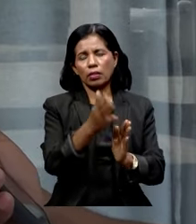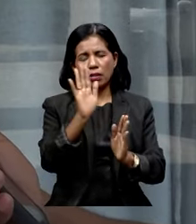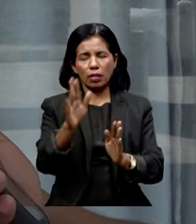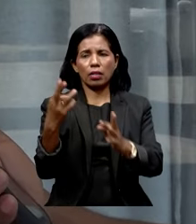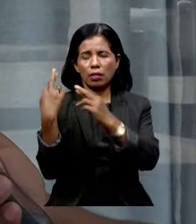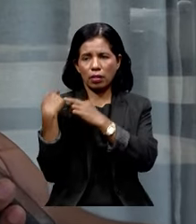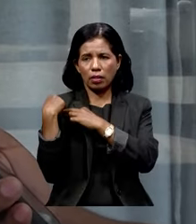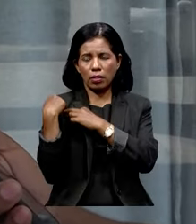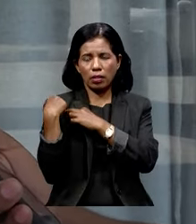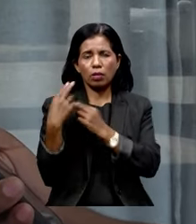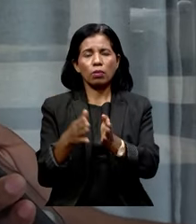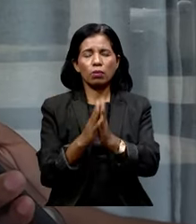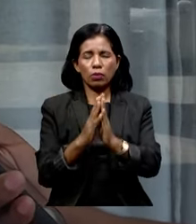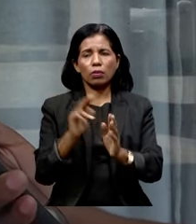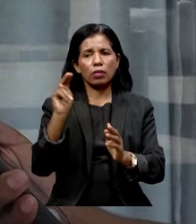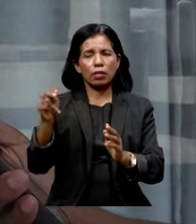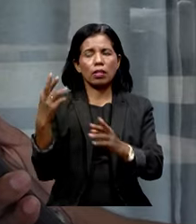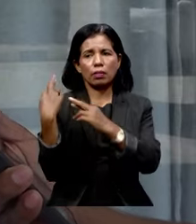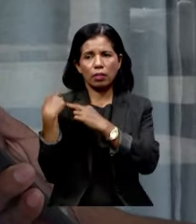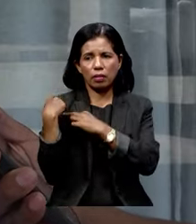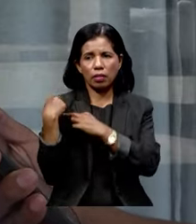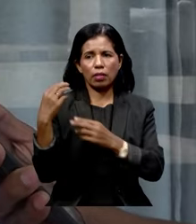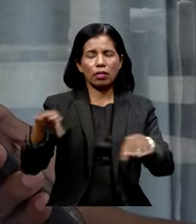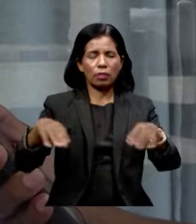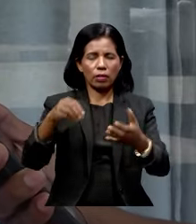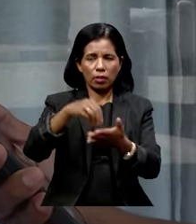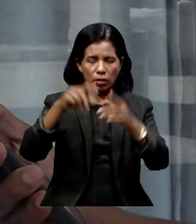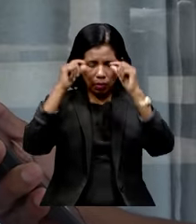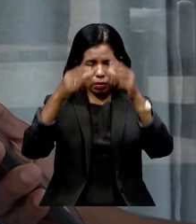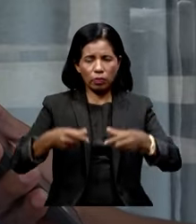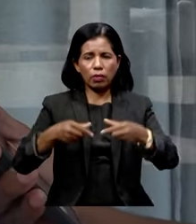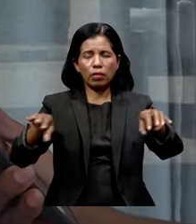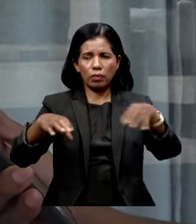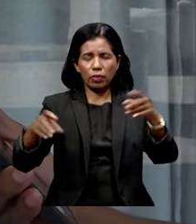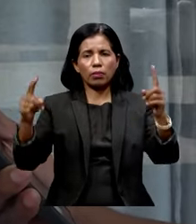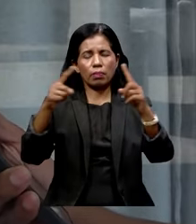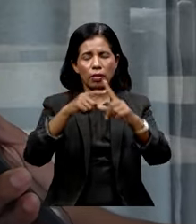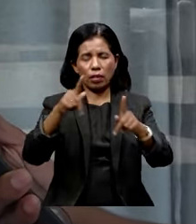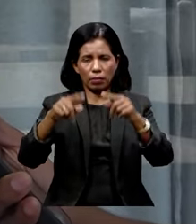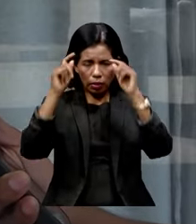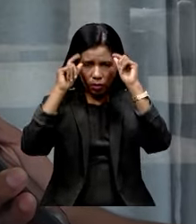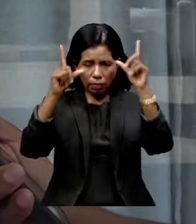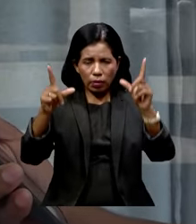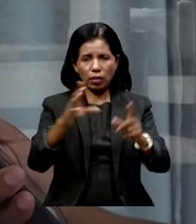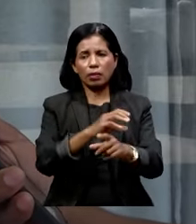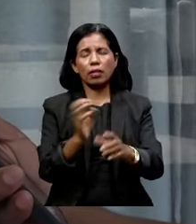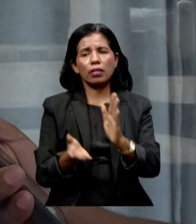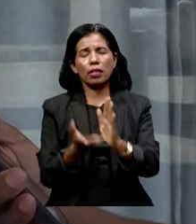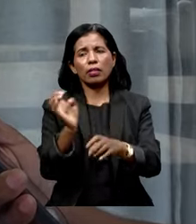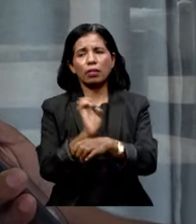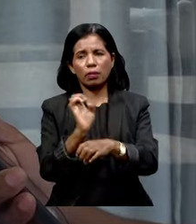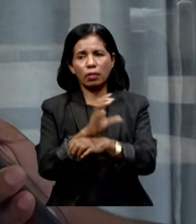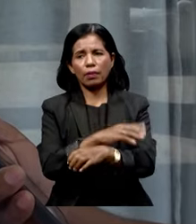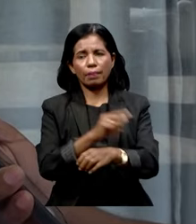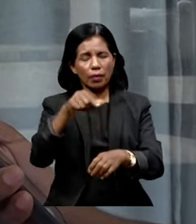neba exige nia responsabilidade. Para tu emprega Timor-Leste, cria campo de trabalho, diversifica a economia, investe em setor que